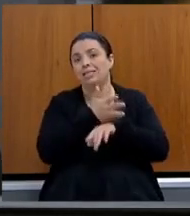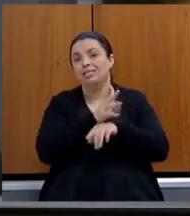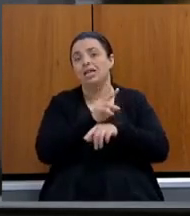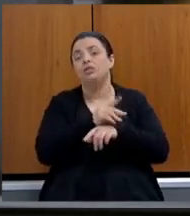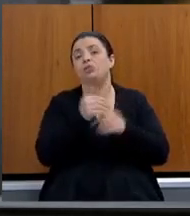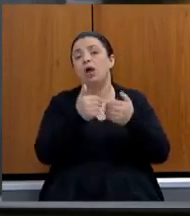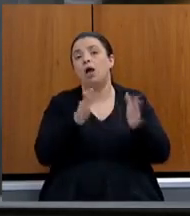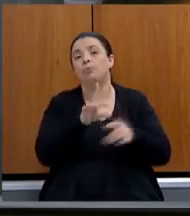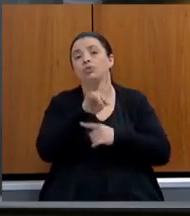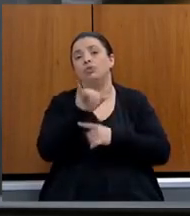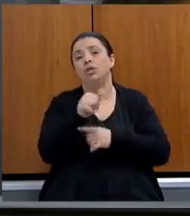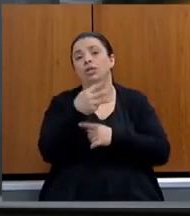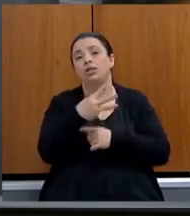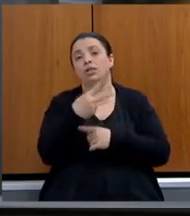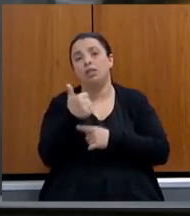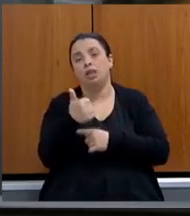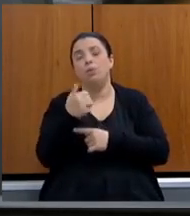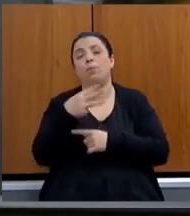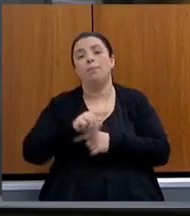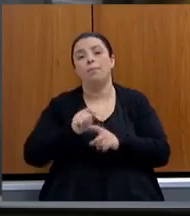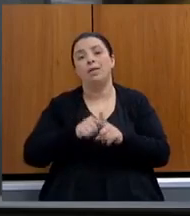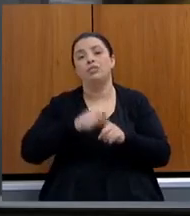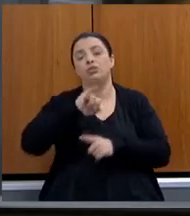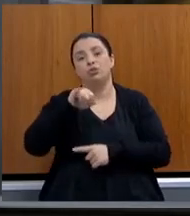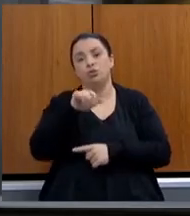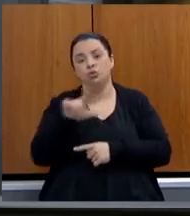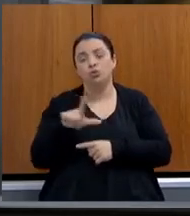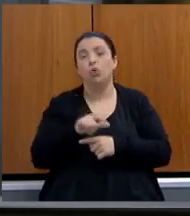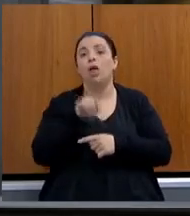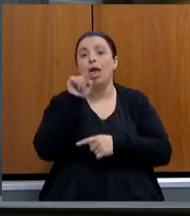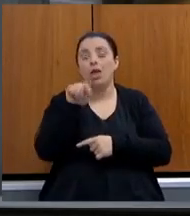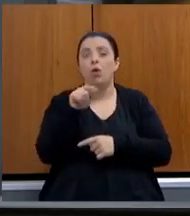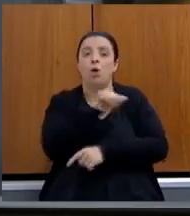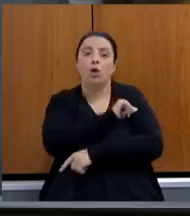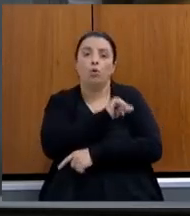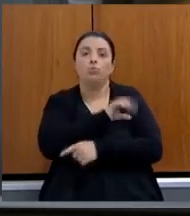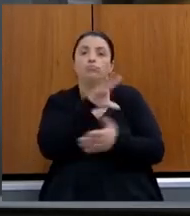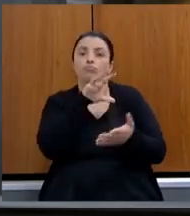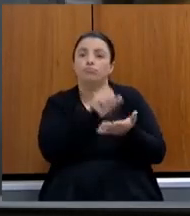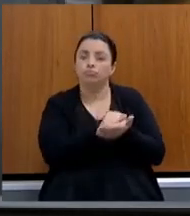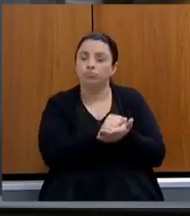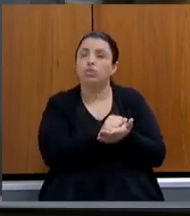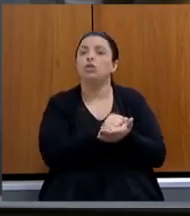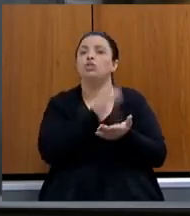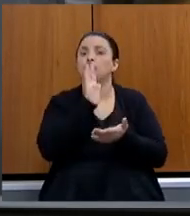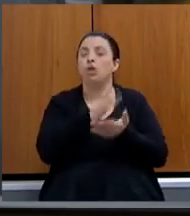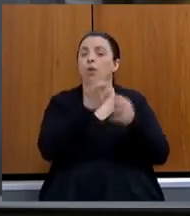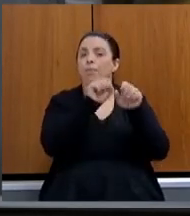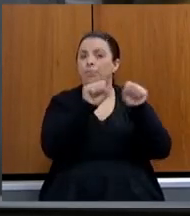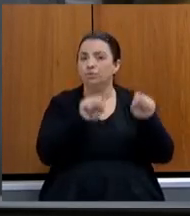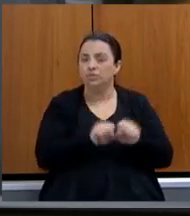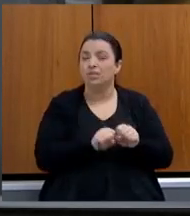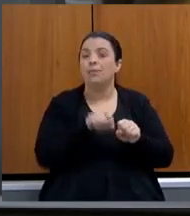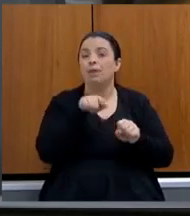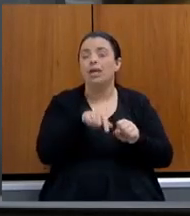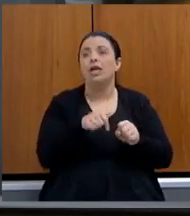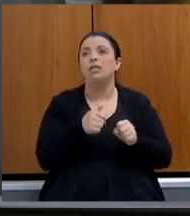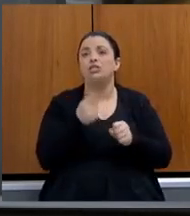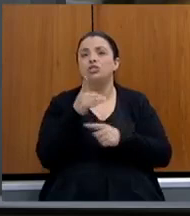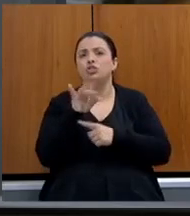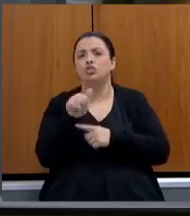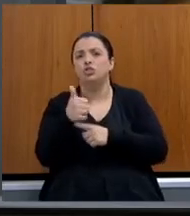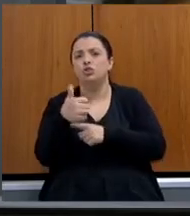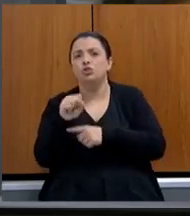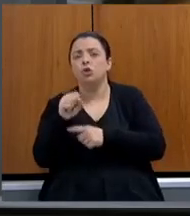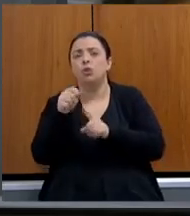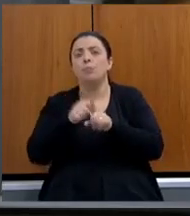Trinta e Um de julho e fazem a inscrição o sistema faz essa matrícula e eles iniciam as suas atividades no dia